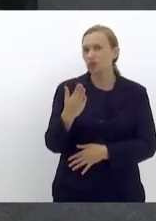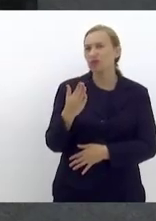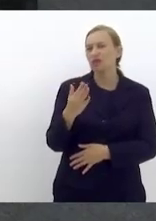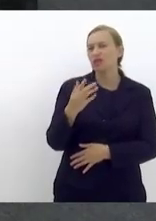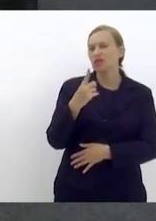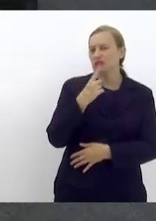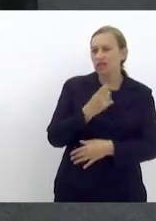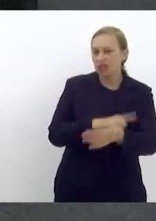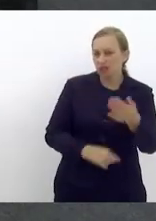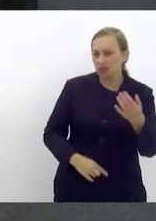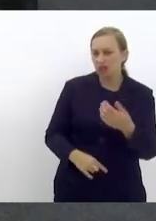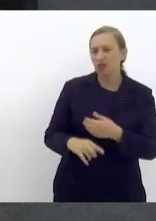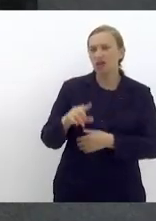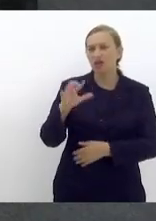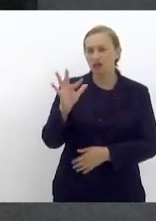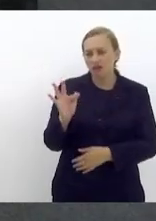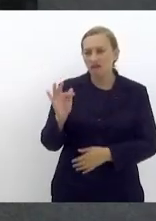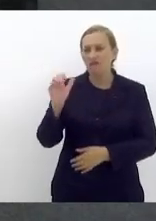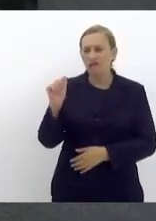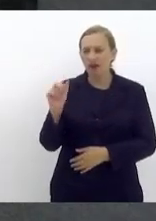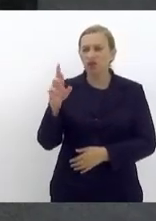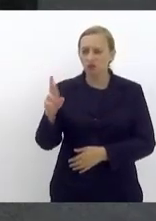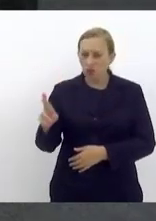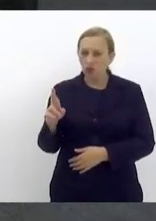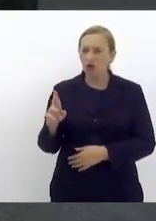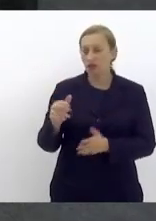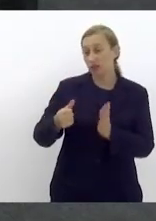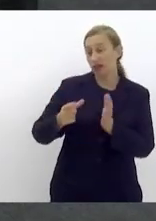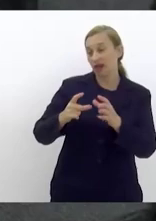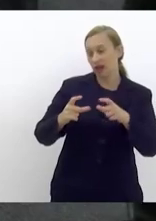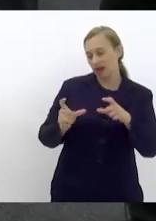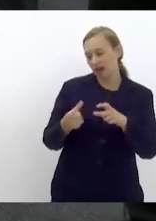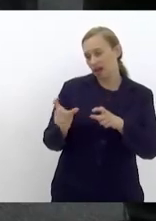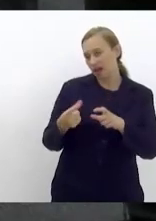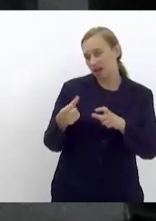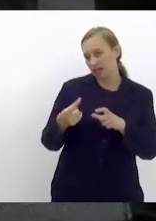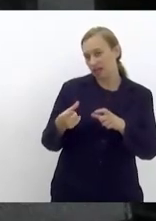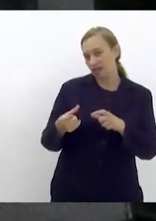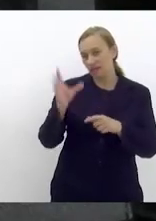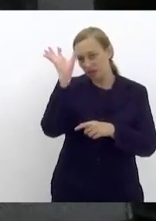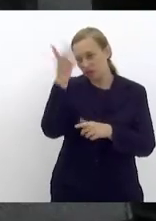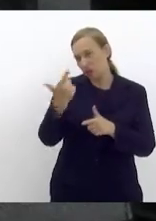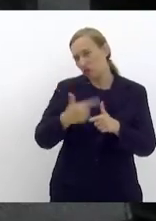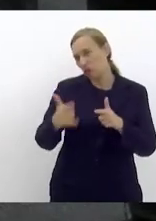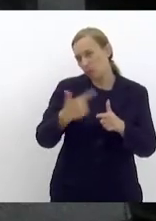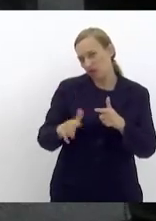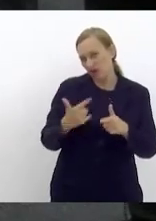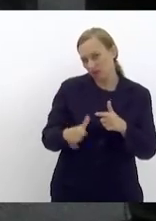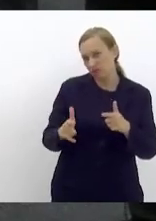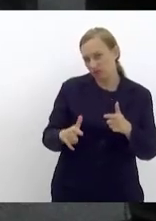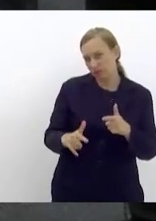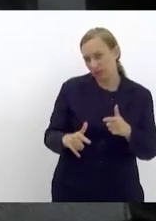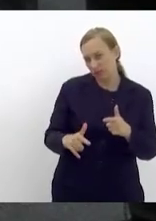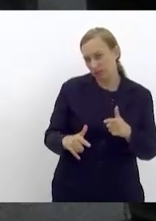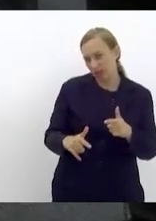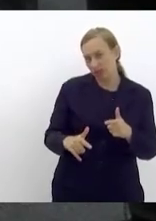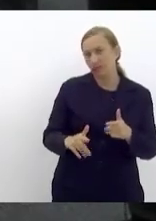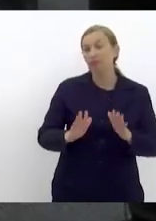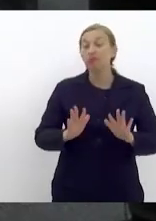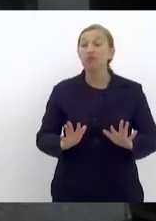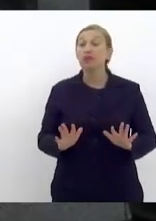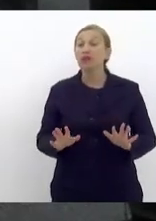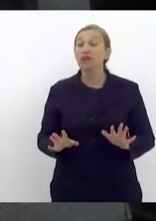carteirinha, né, que é absolutamente suficiente para resolver o problema ao qual se dirige o presente